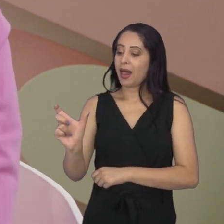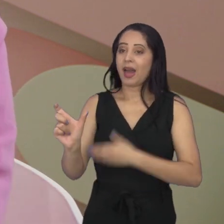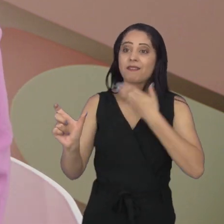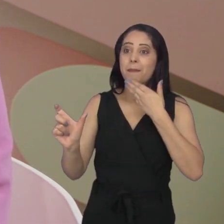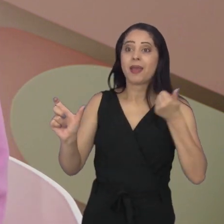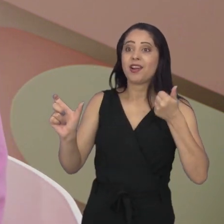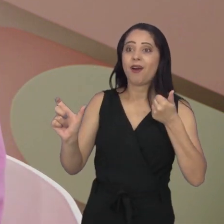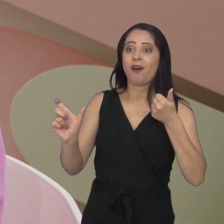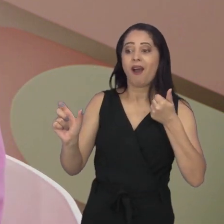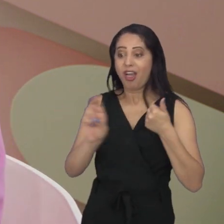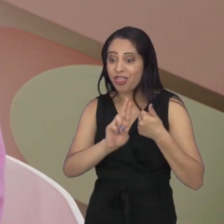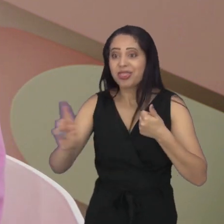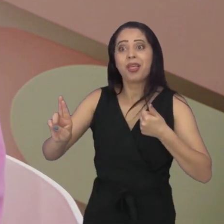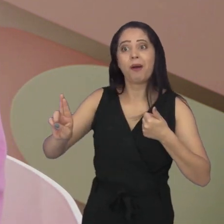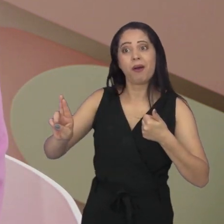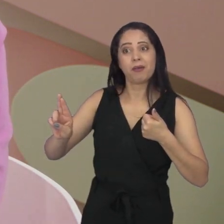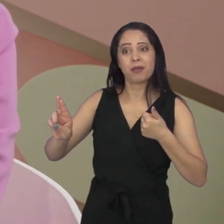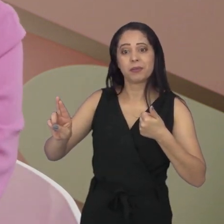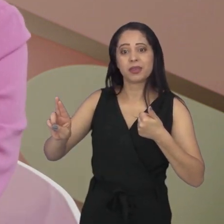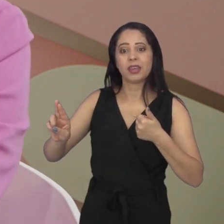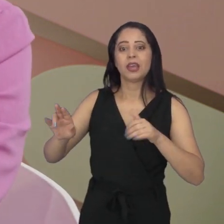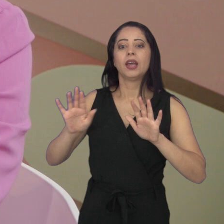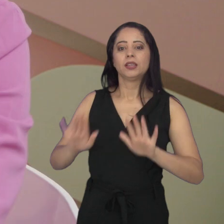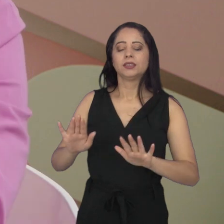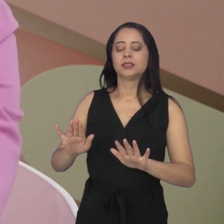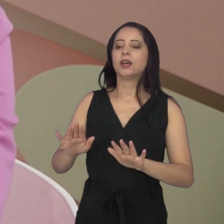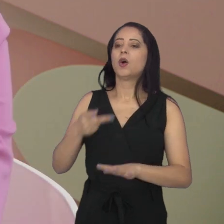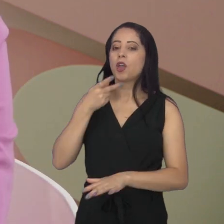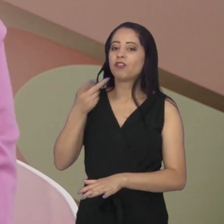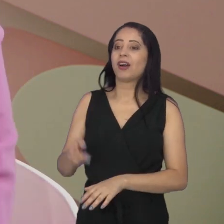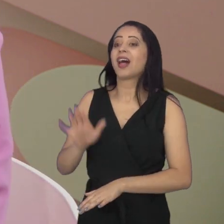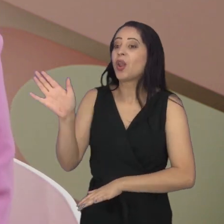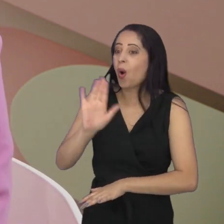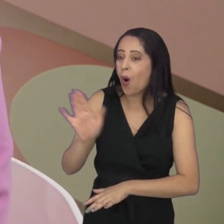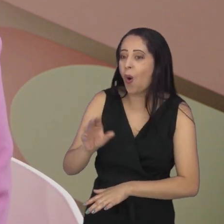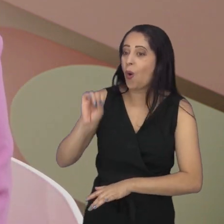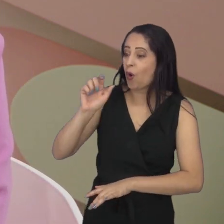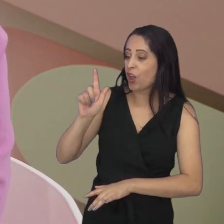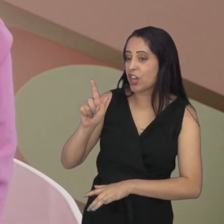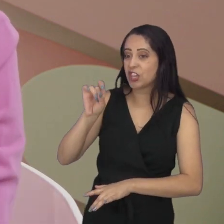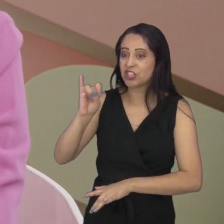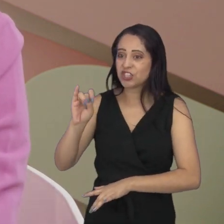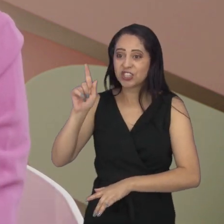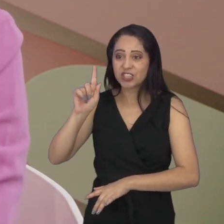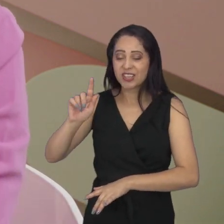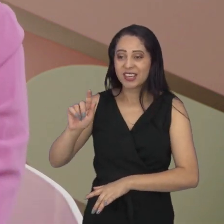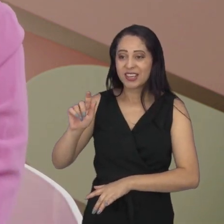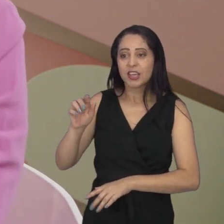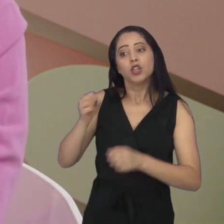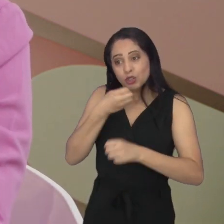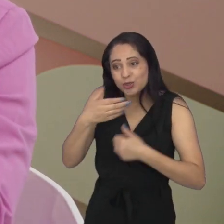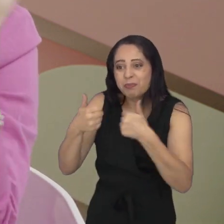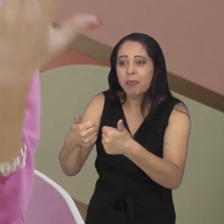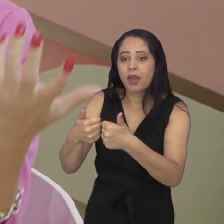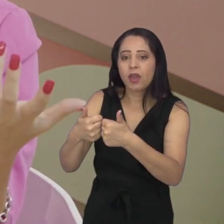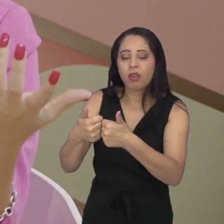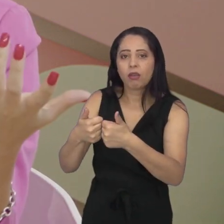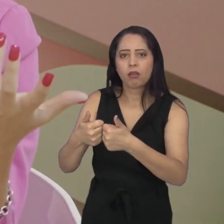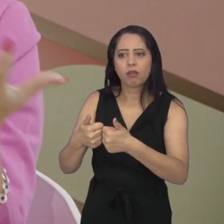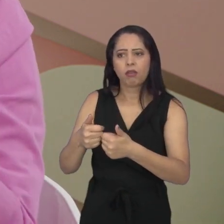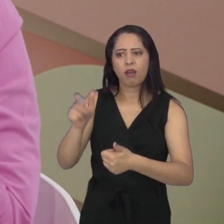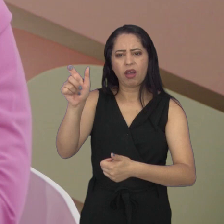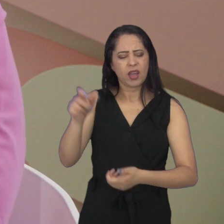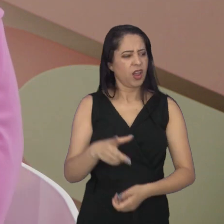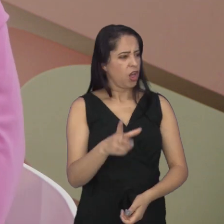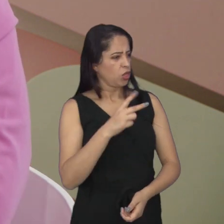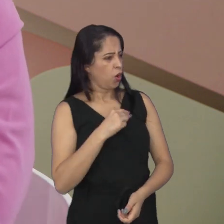ouvir? O Nosso nosso nome. nome. Entendeu? Então eu já chego aqui, oi Gi, como você tá? Sim. Tudo bem? A pessoa nem sabe que,